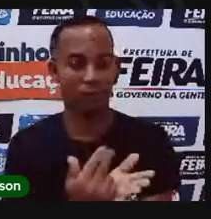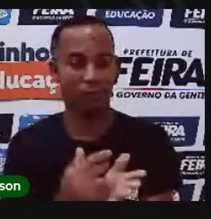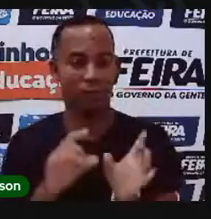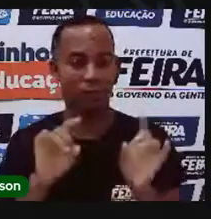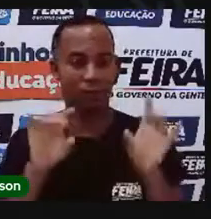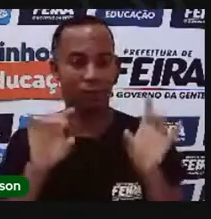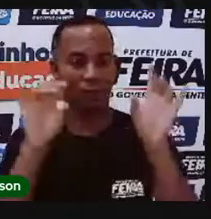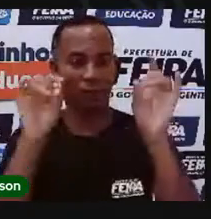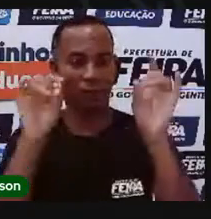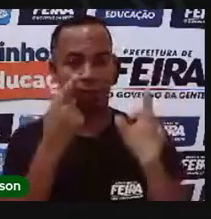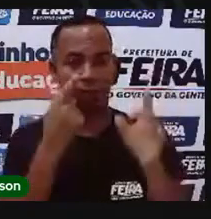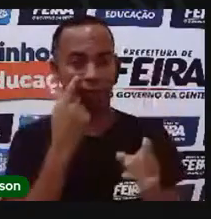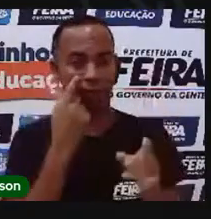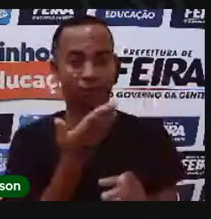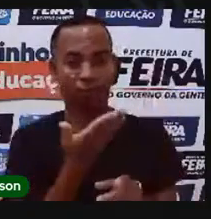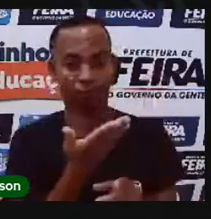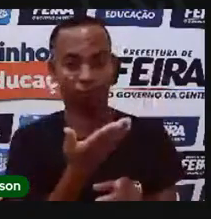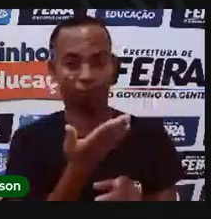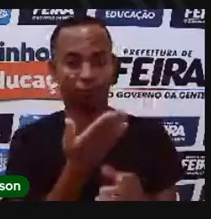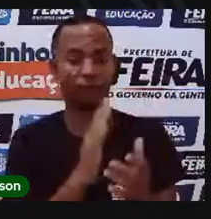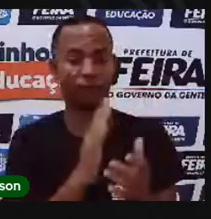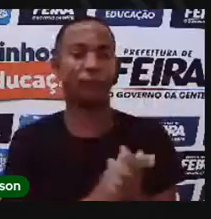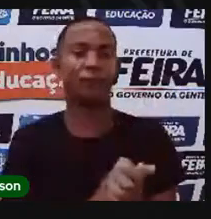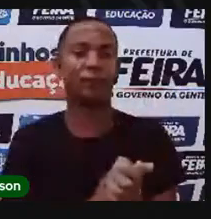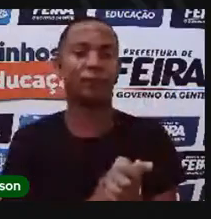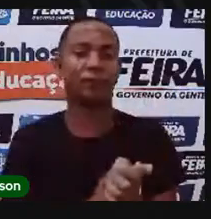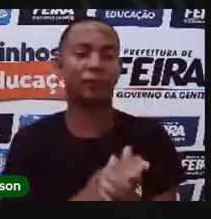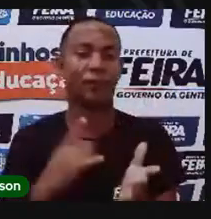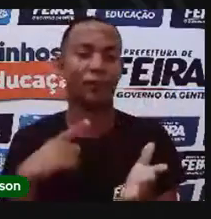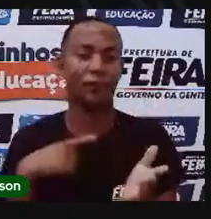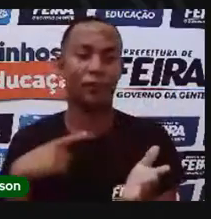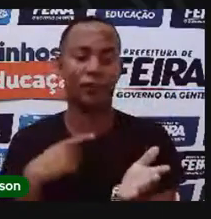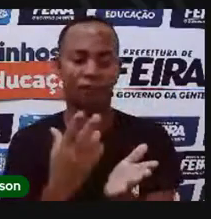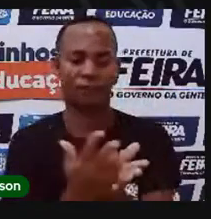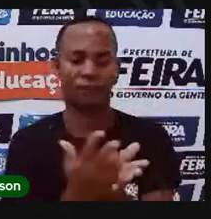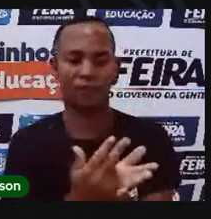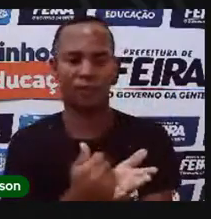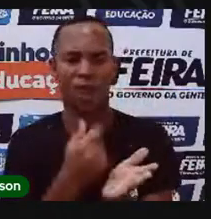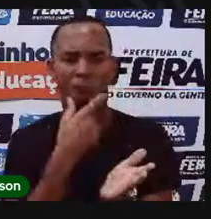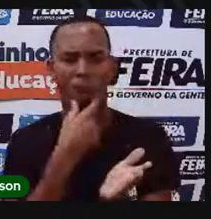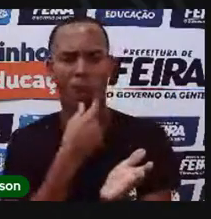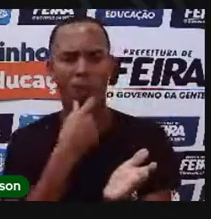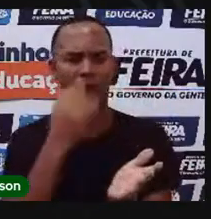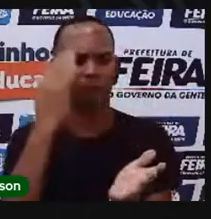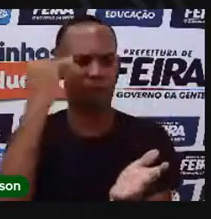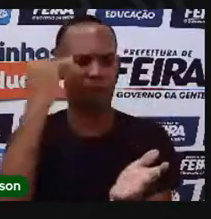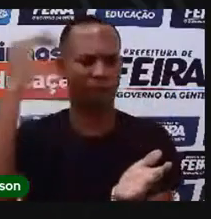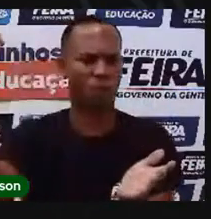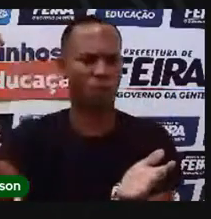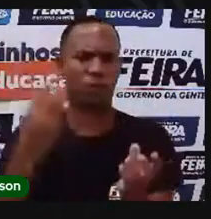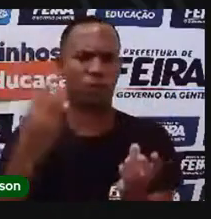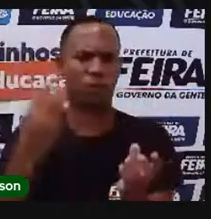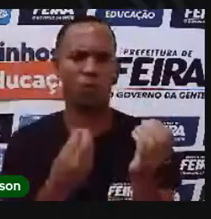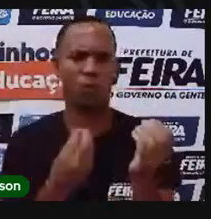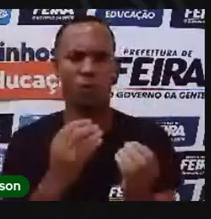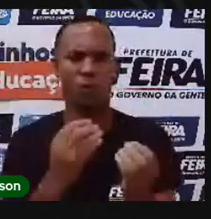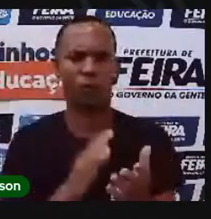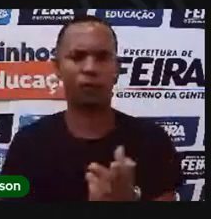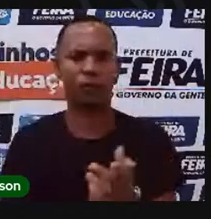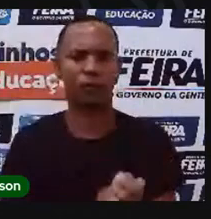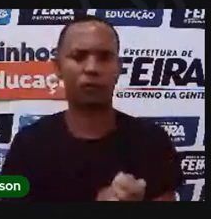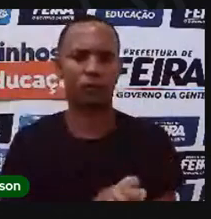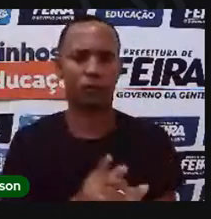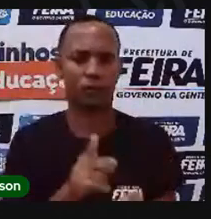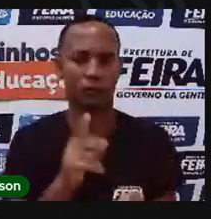olha. Certo? A Pró trouxe algumas imagens de Juraci Dória, desse artista da nossa cidade. Olha só,